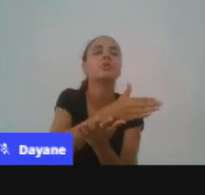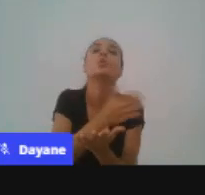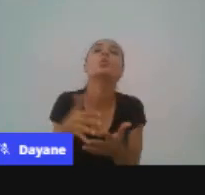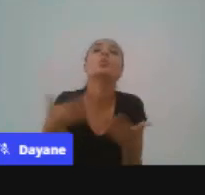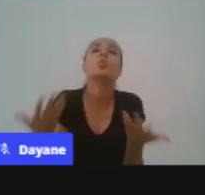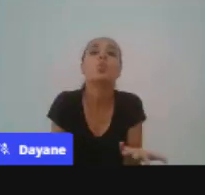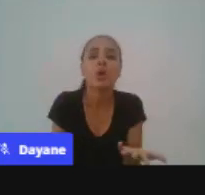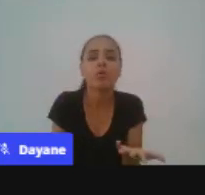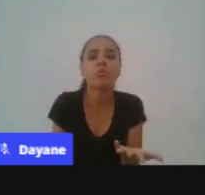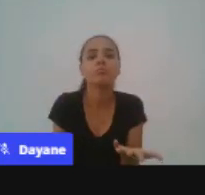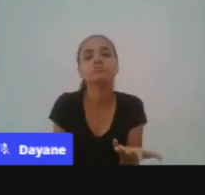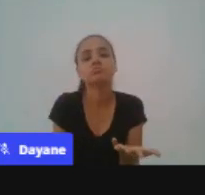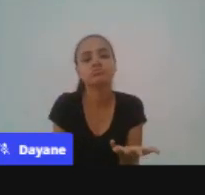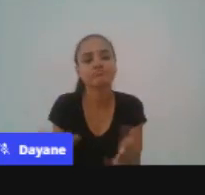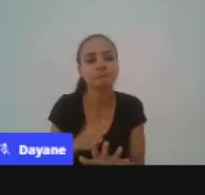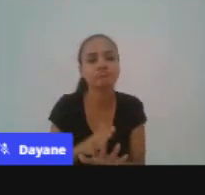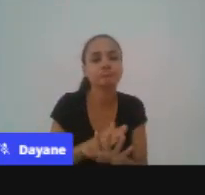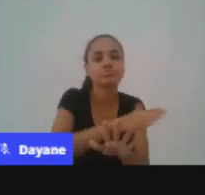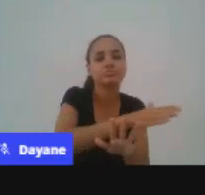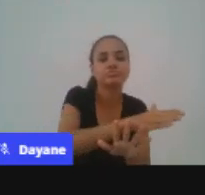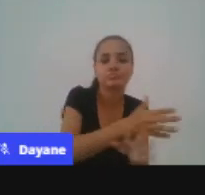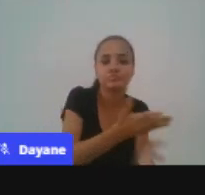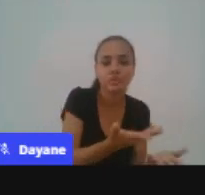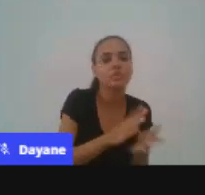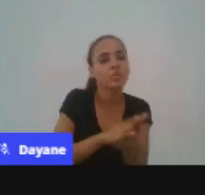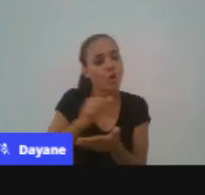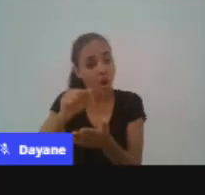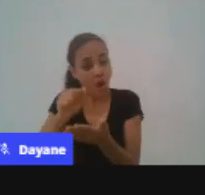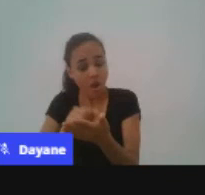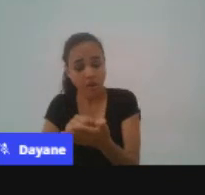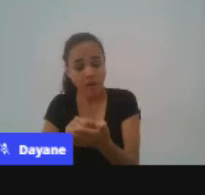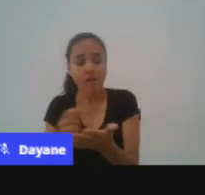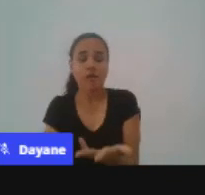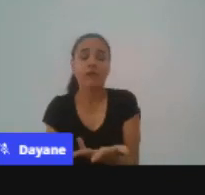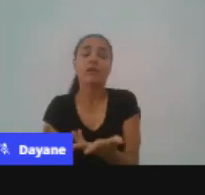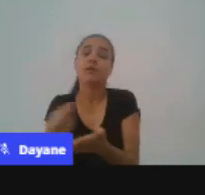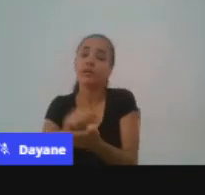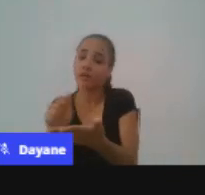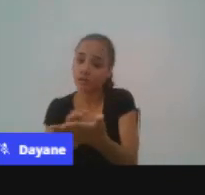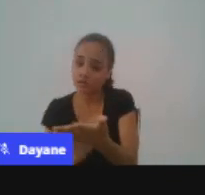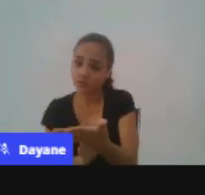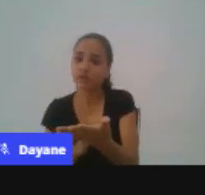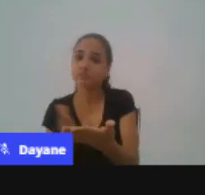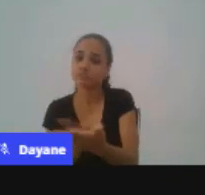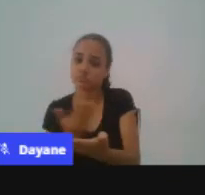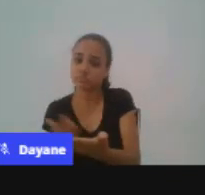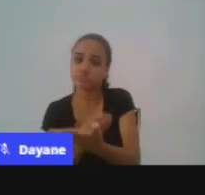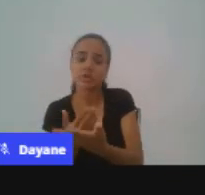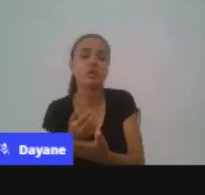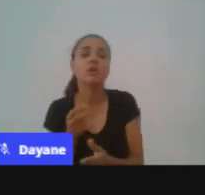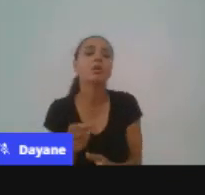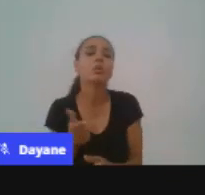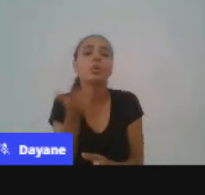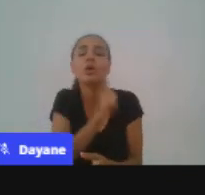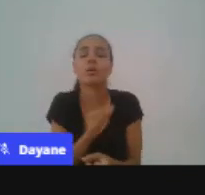resposta dessa caderno de atividade diagnóstica, eu consigo perceber como os meus alunos estão e como que eu vou